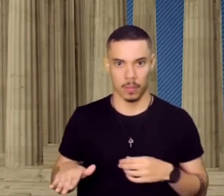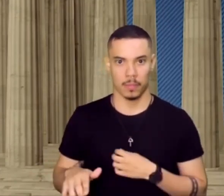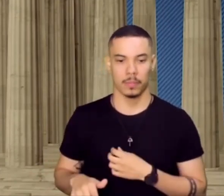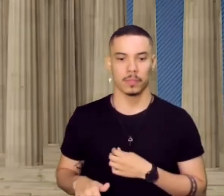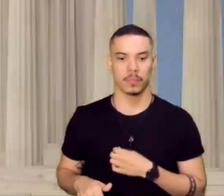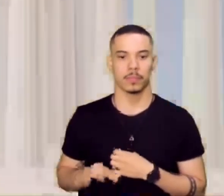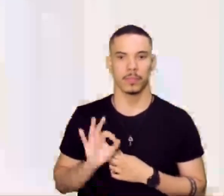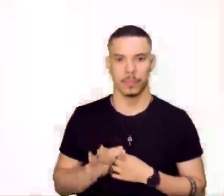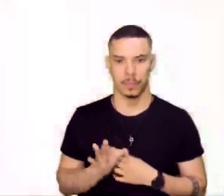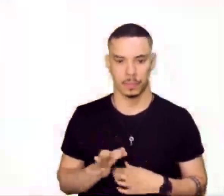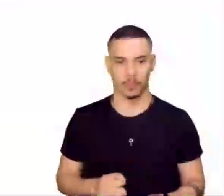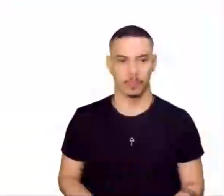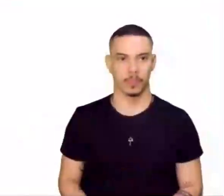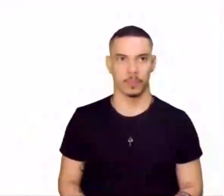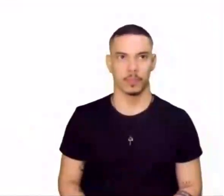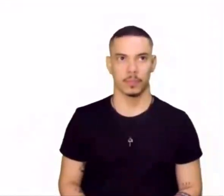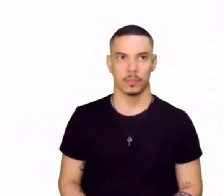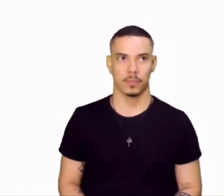Então vamos lá, continuando.